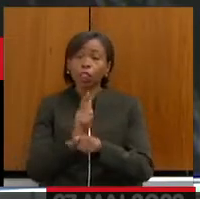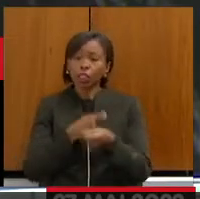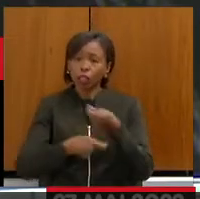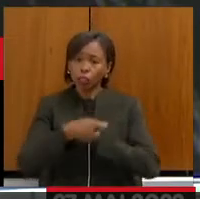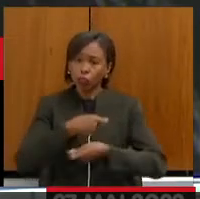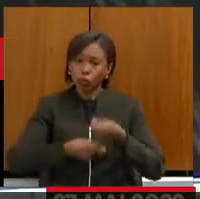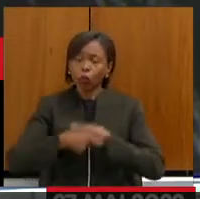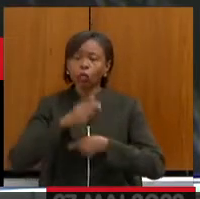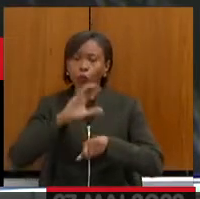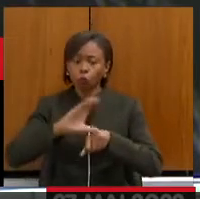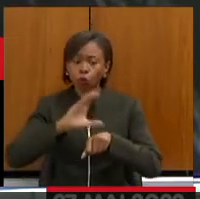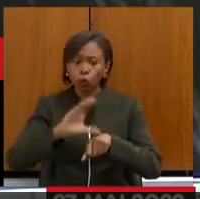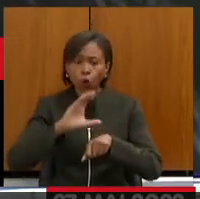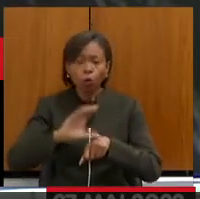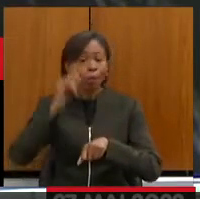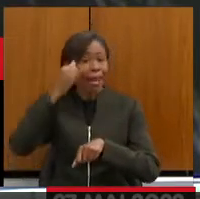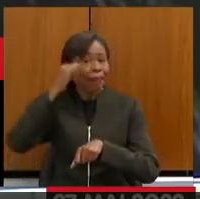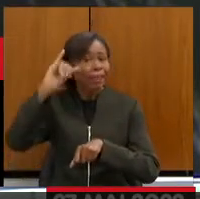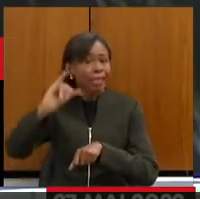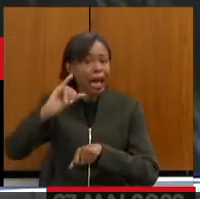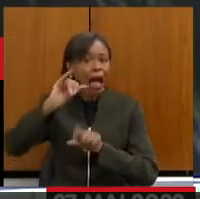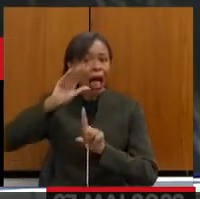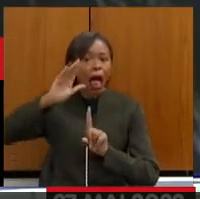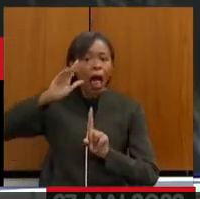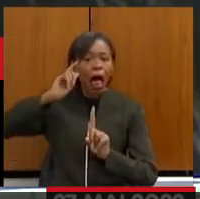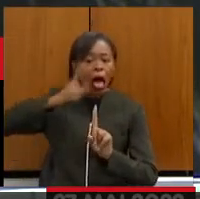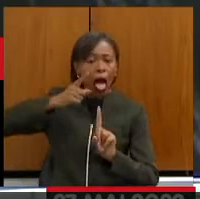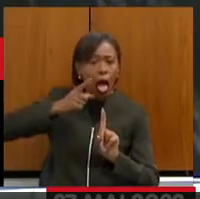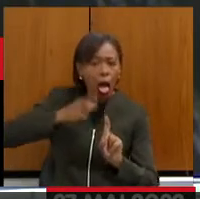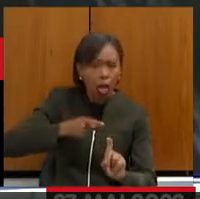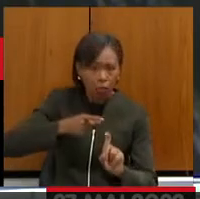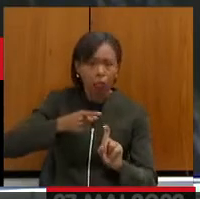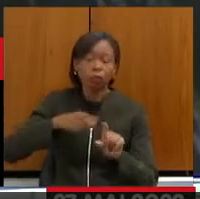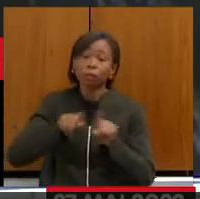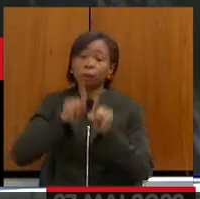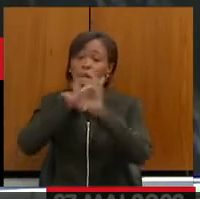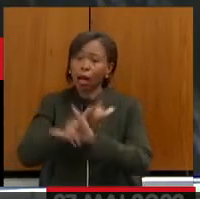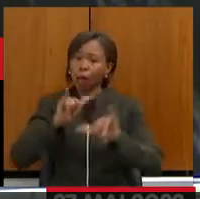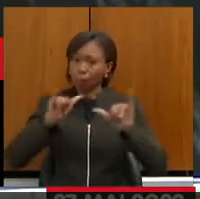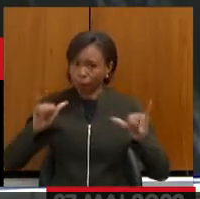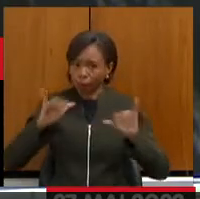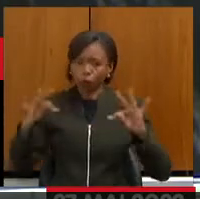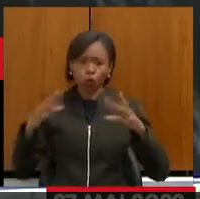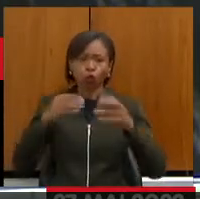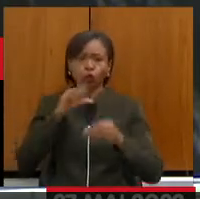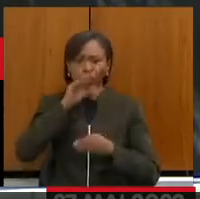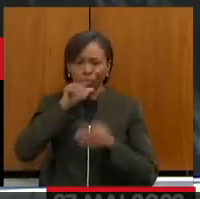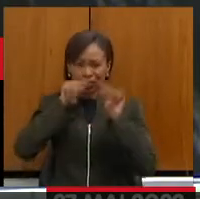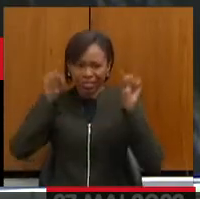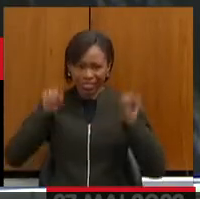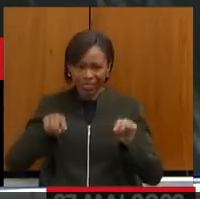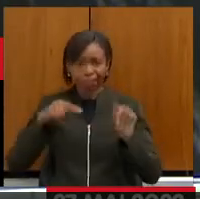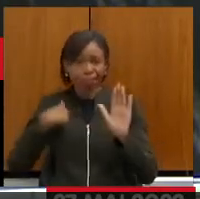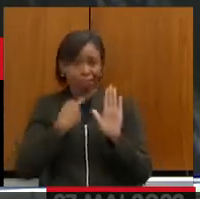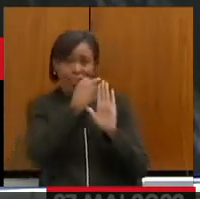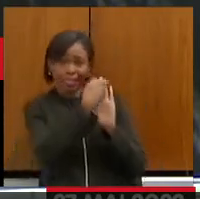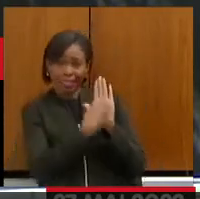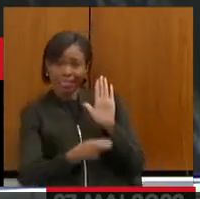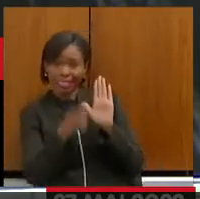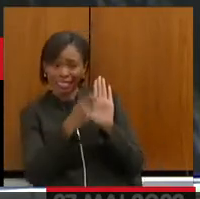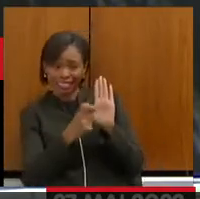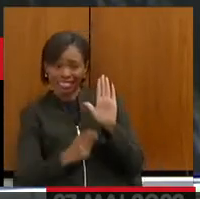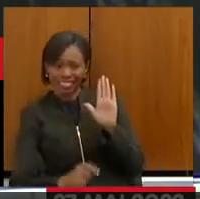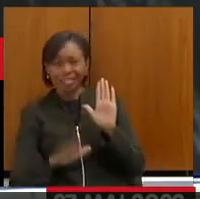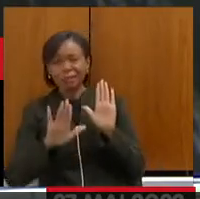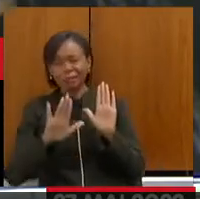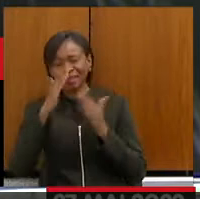prevenção do assédio promover campanhas educativas para todos os servidores bom eu risquei meu texto quase todo mas eu